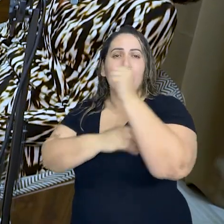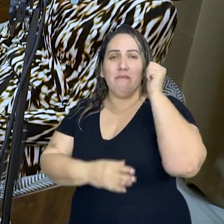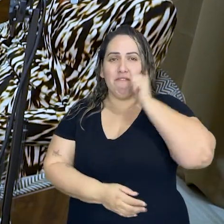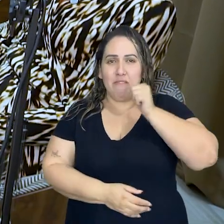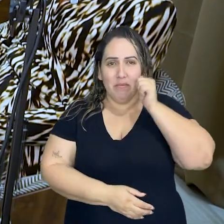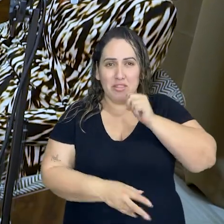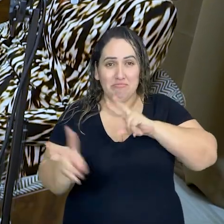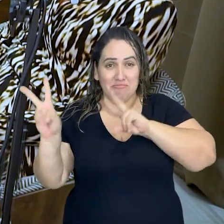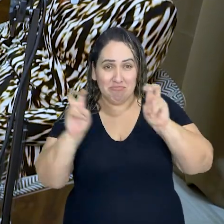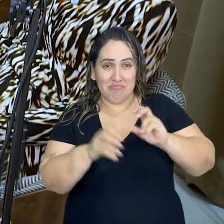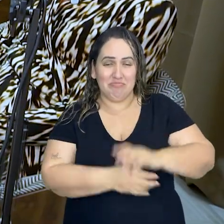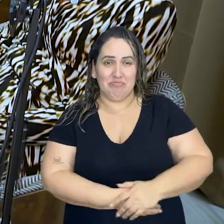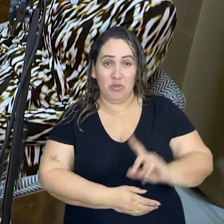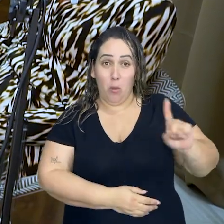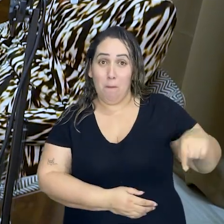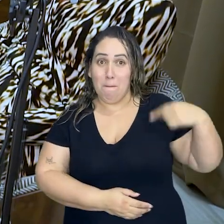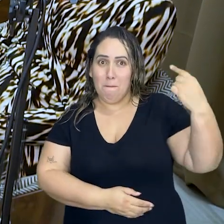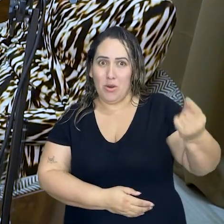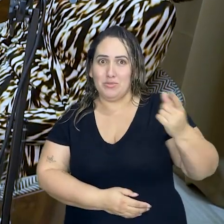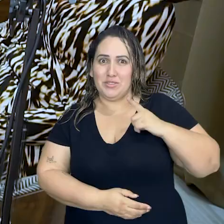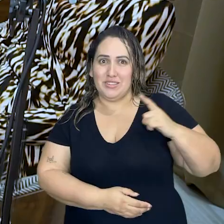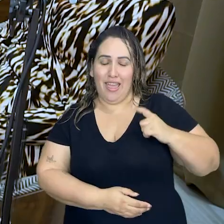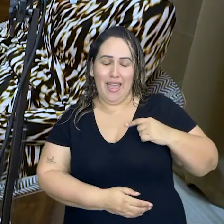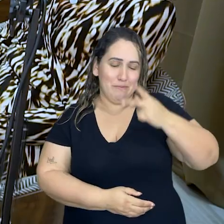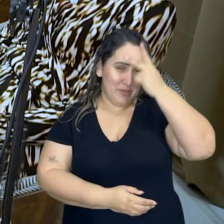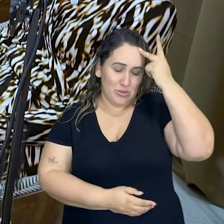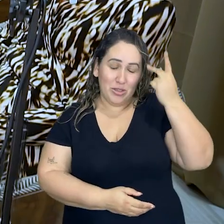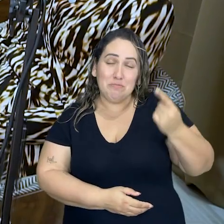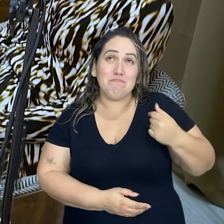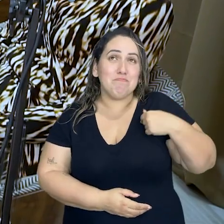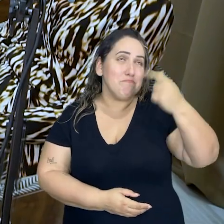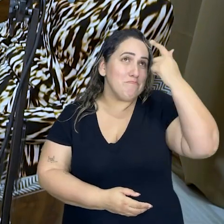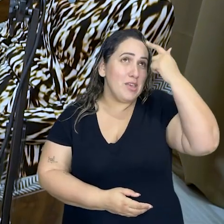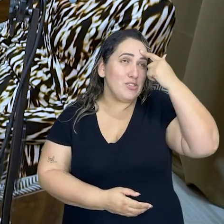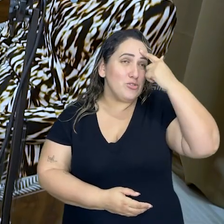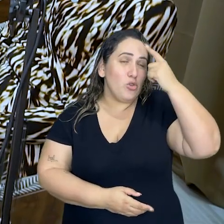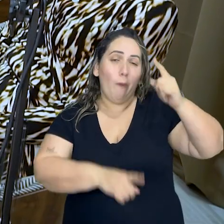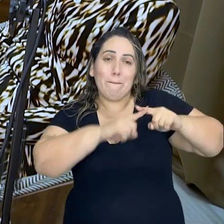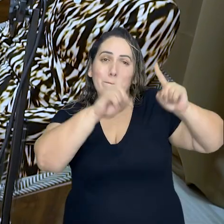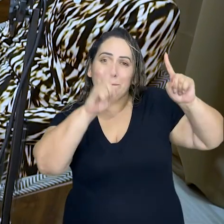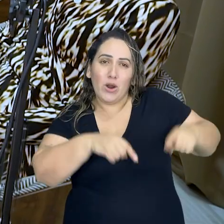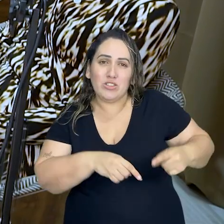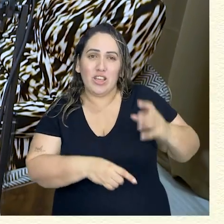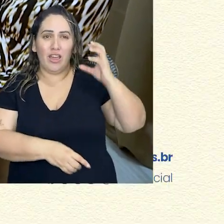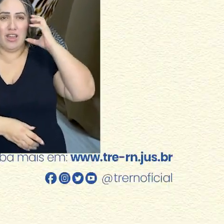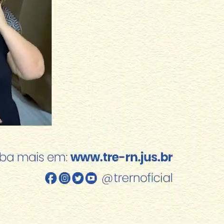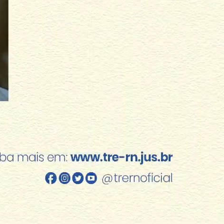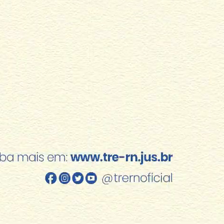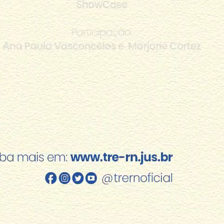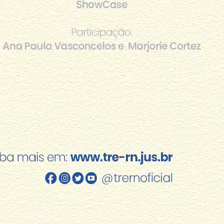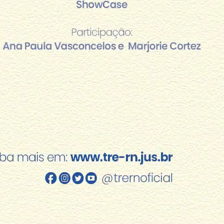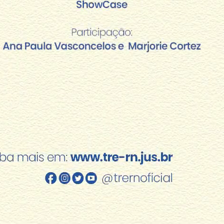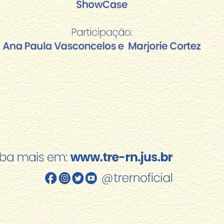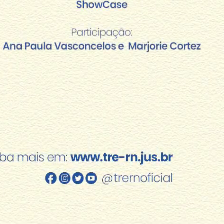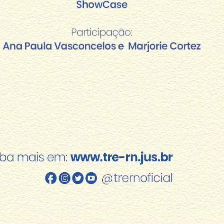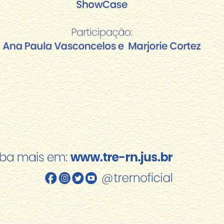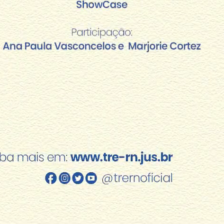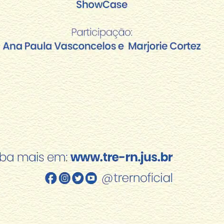aí, continuando a falar sobre empoderamento feminino, campanhas femininas. Próximo episódio tem a